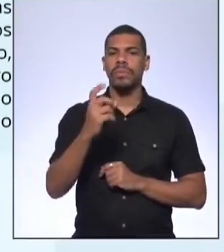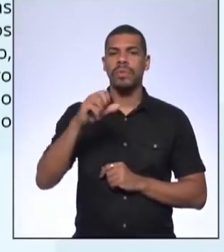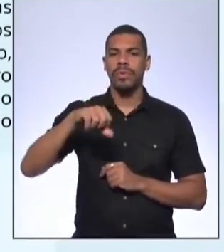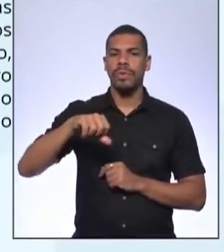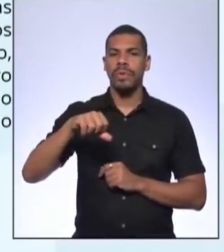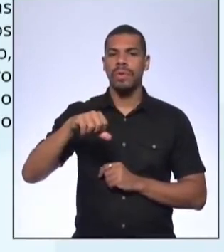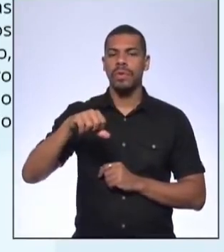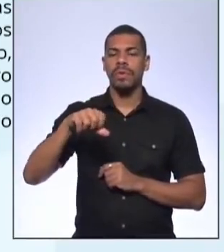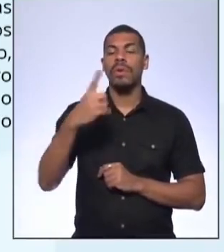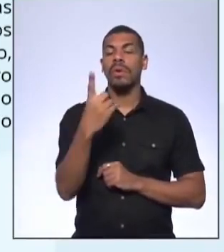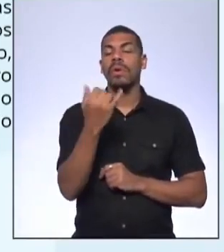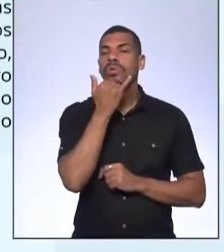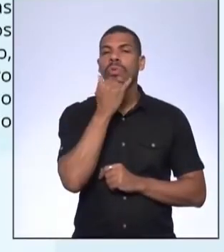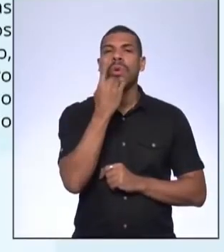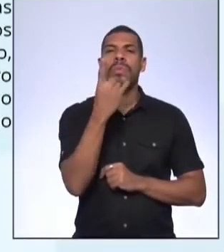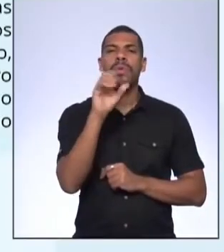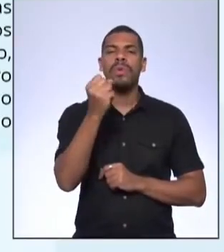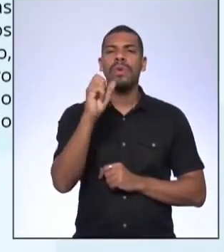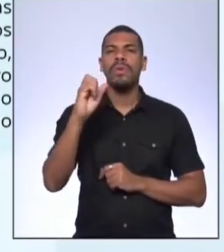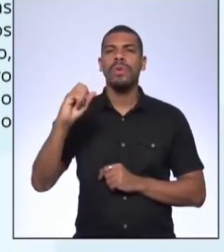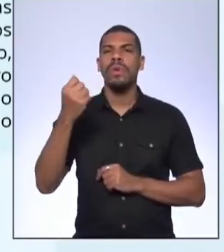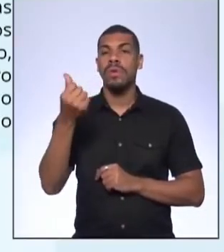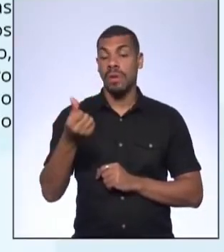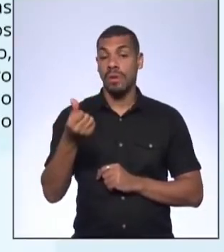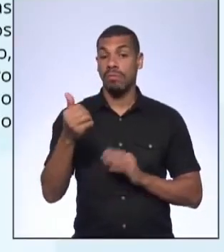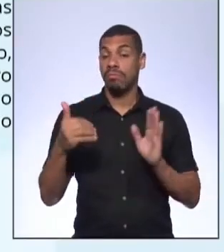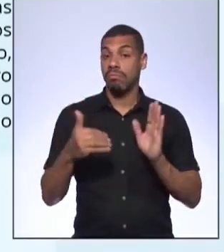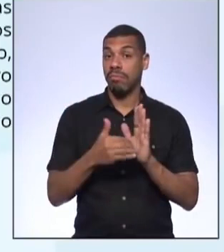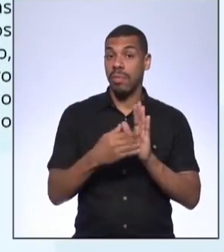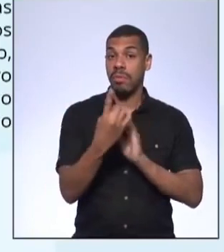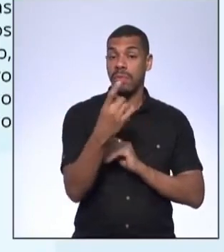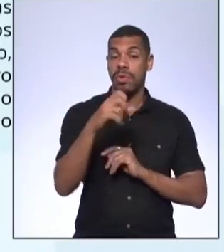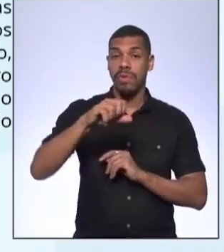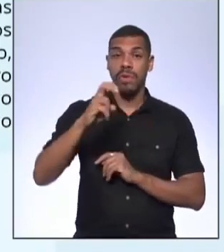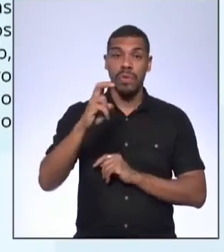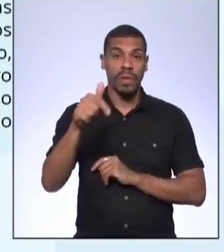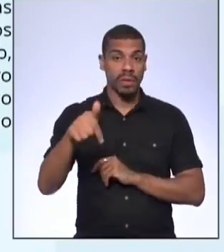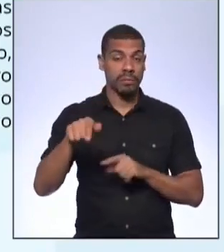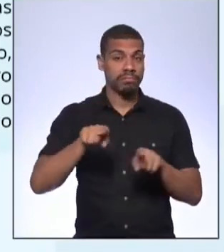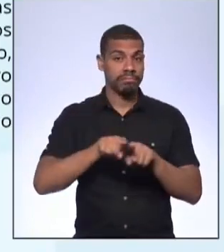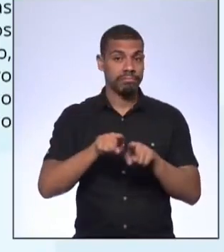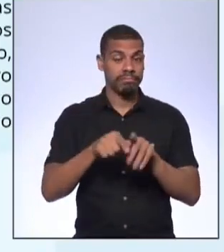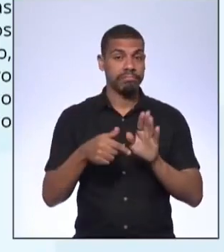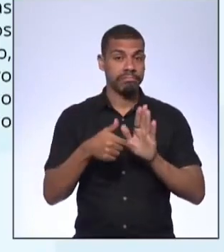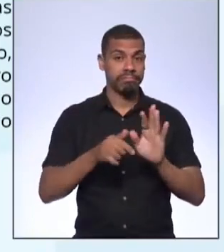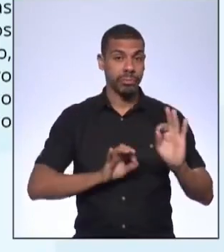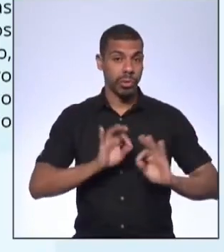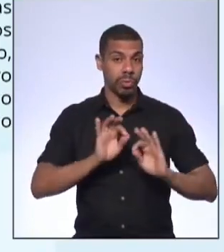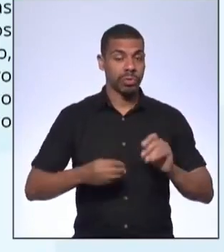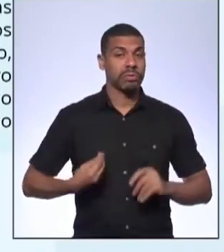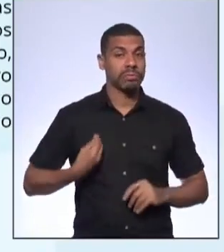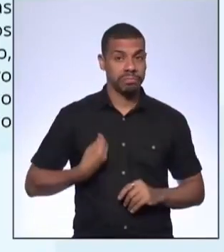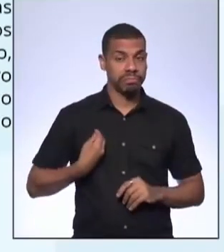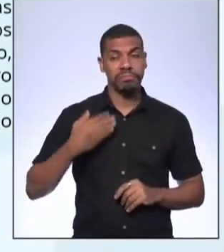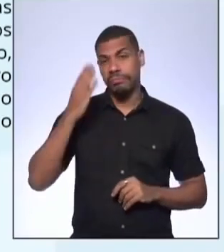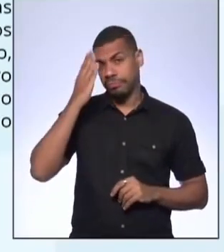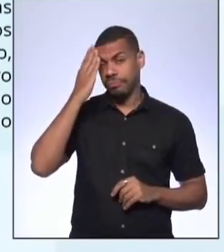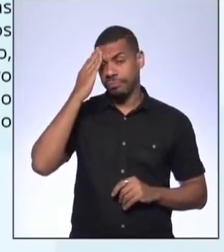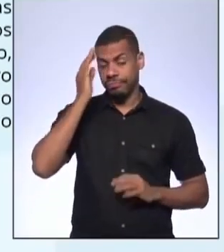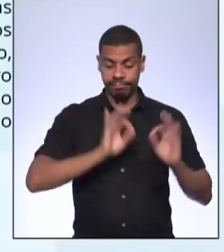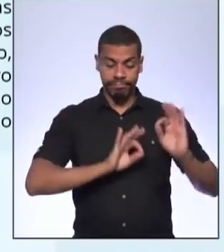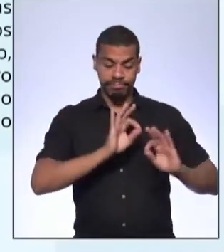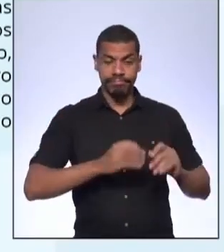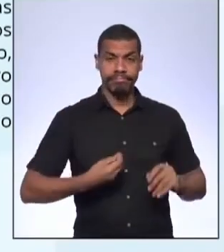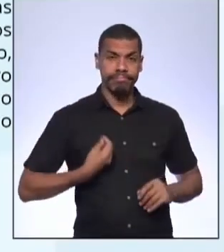1957. E desde criança, o Diego Rivera sabia que ele queria ser artista. Olha o projeto de vida aí, né, Legal. professor? Então, às vezes, vocês se acham